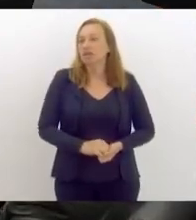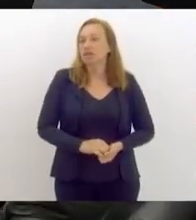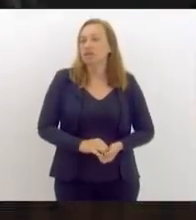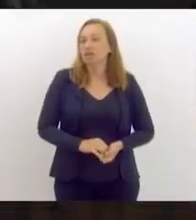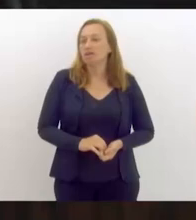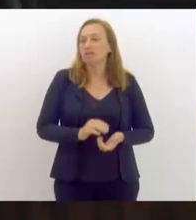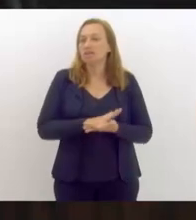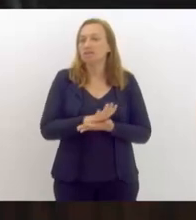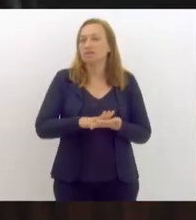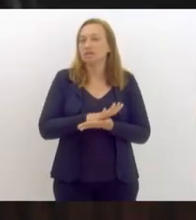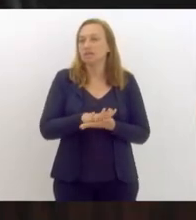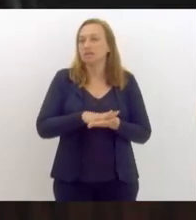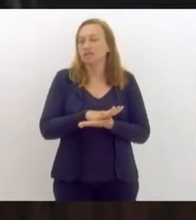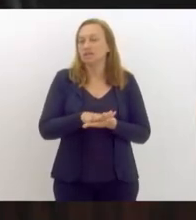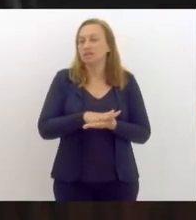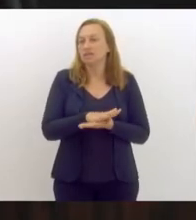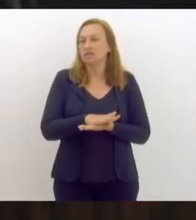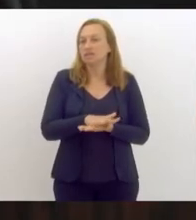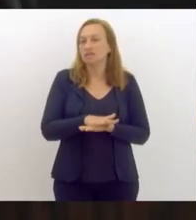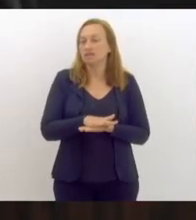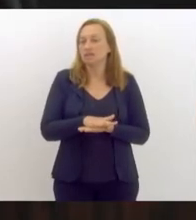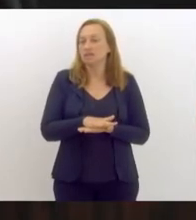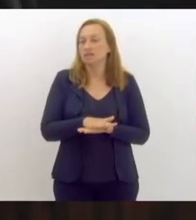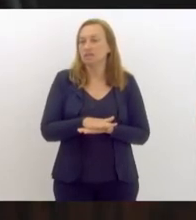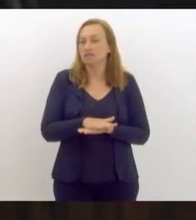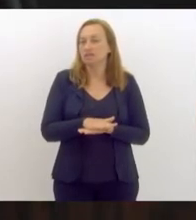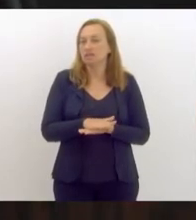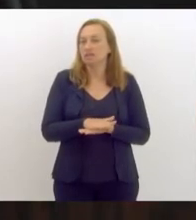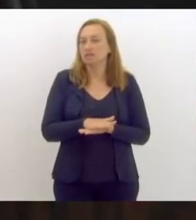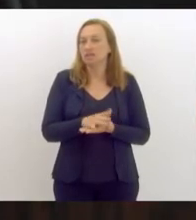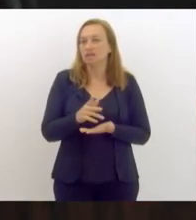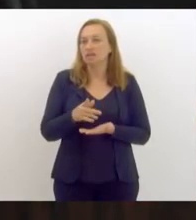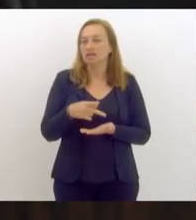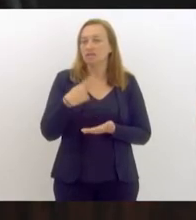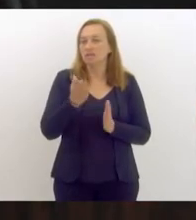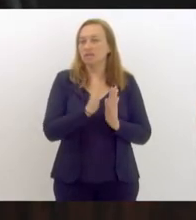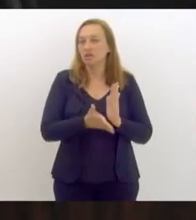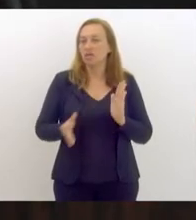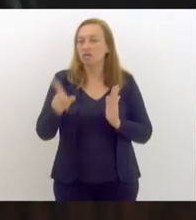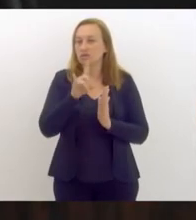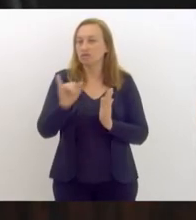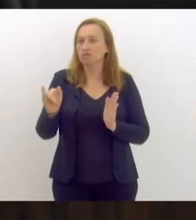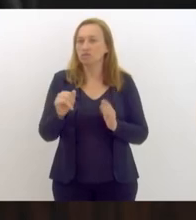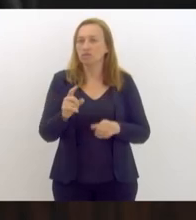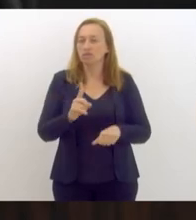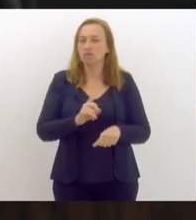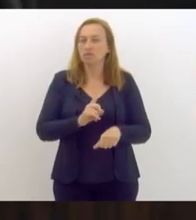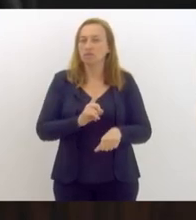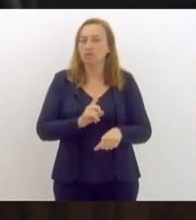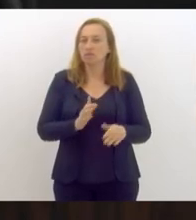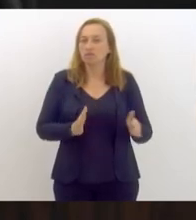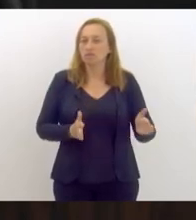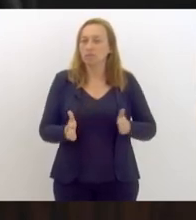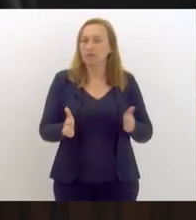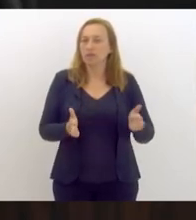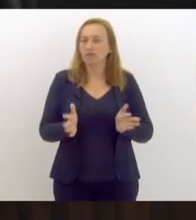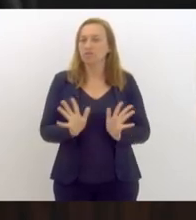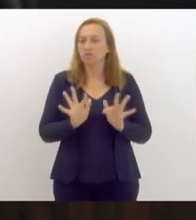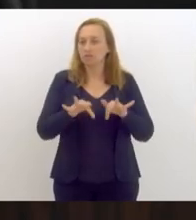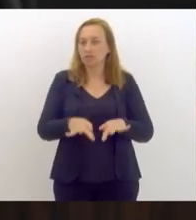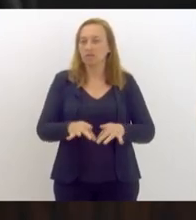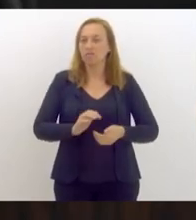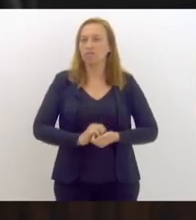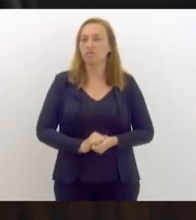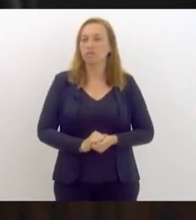nada mais nada vendo a mais tratar nós do dia passamos ao